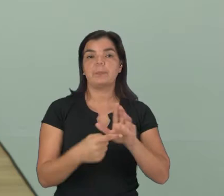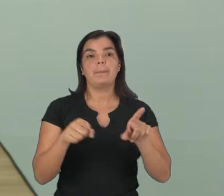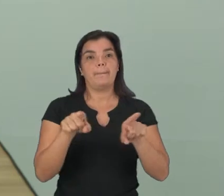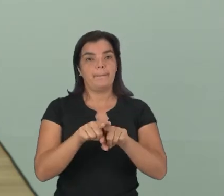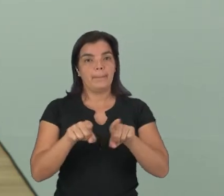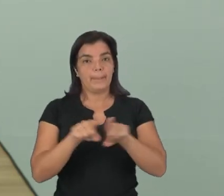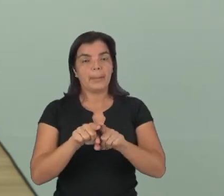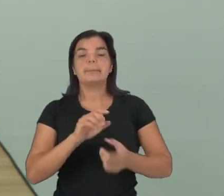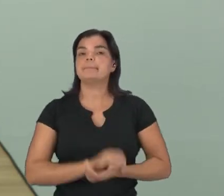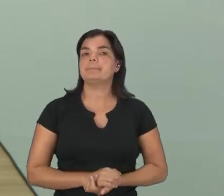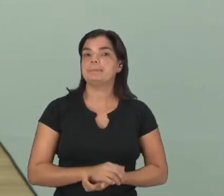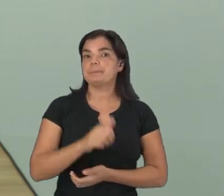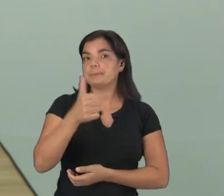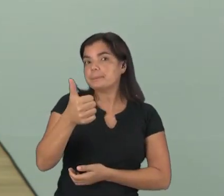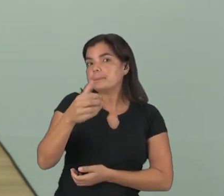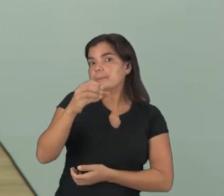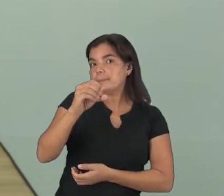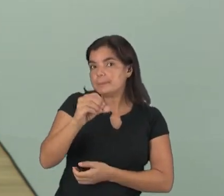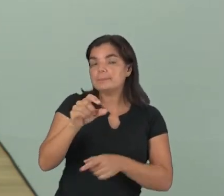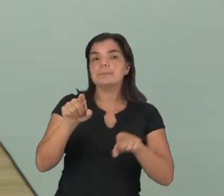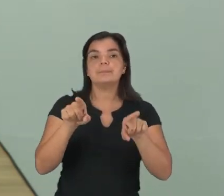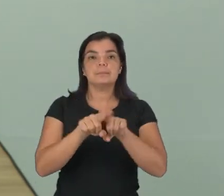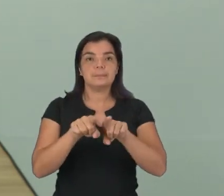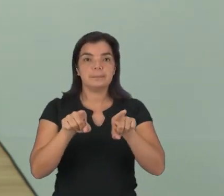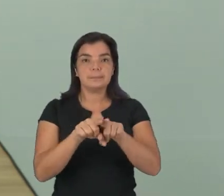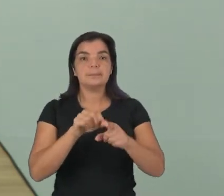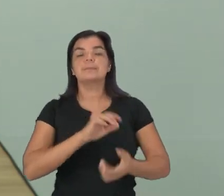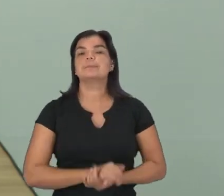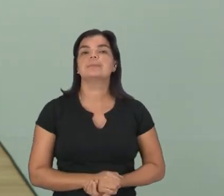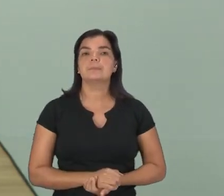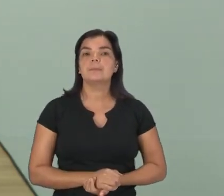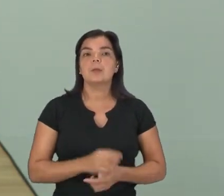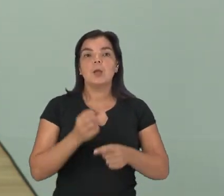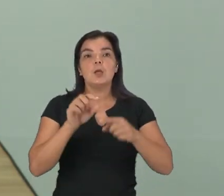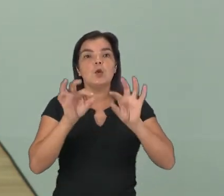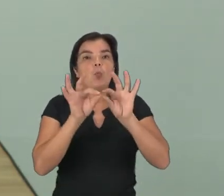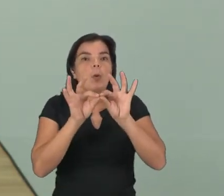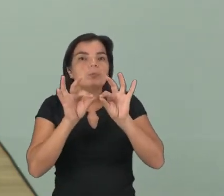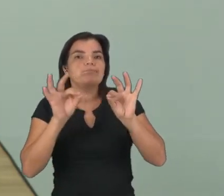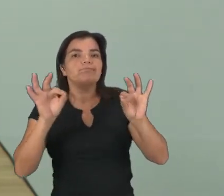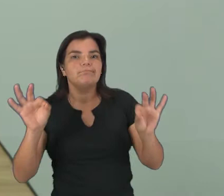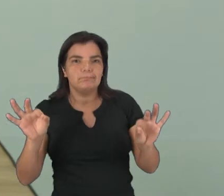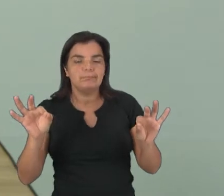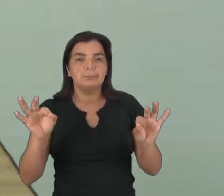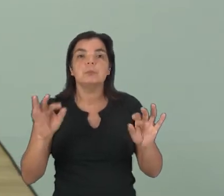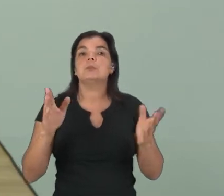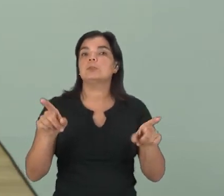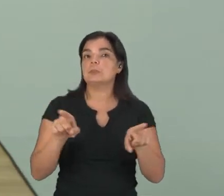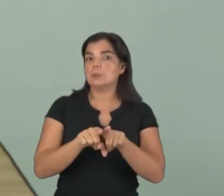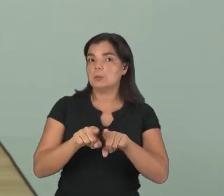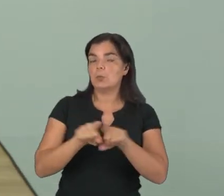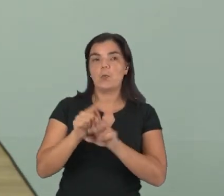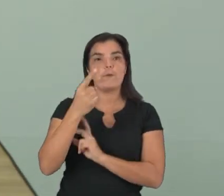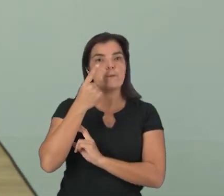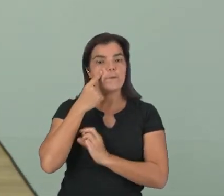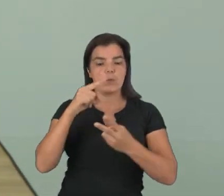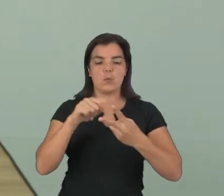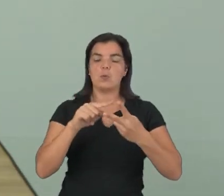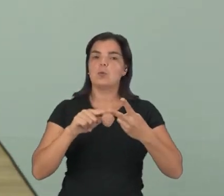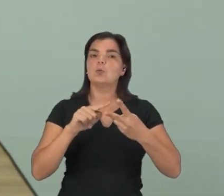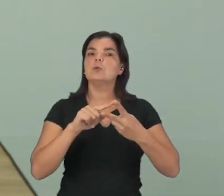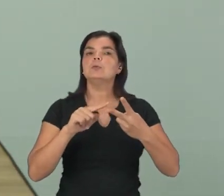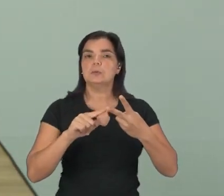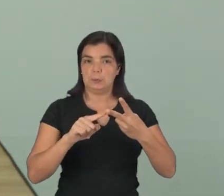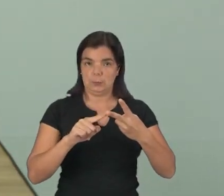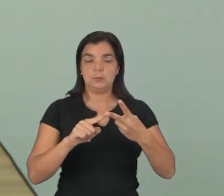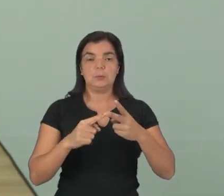sua forma decimal e encontrar também ele em uma reta numérica. Então, nós estamos vendo essas duas